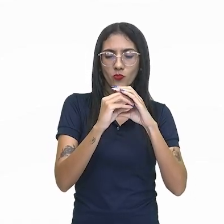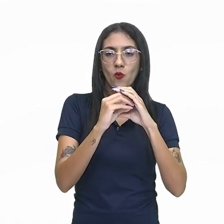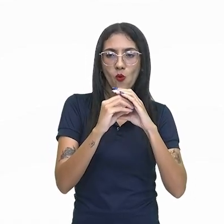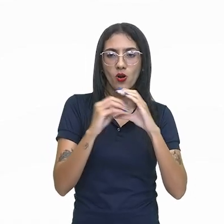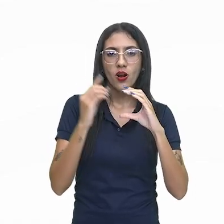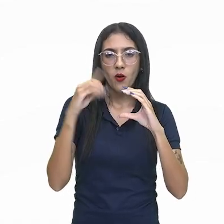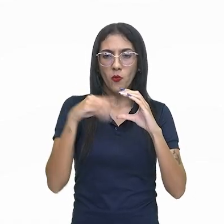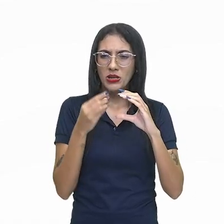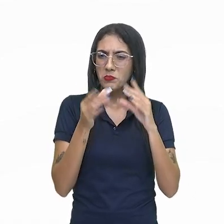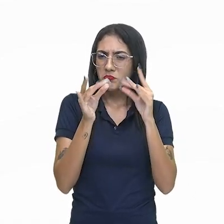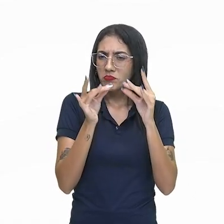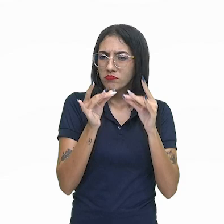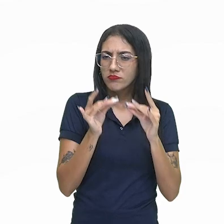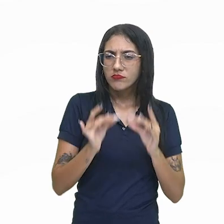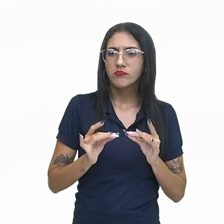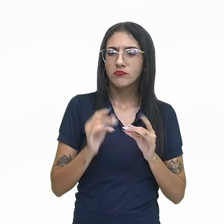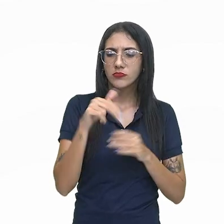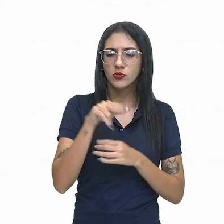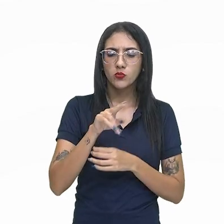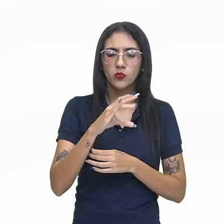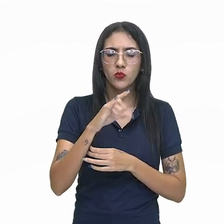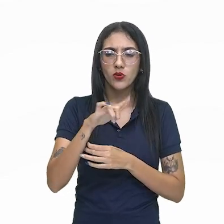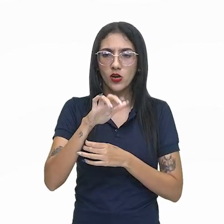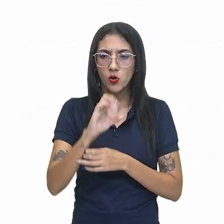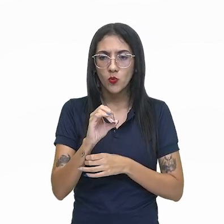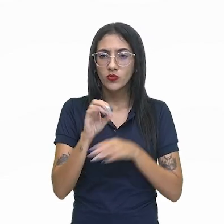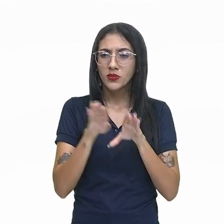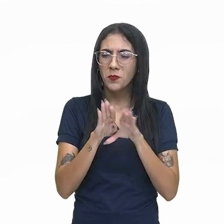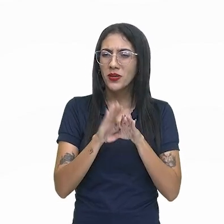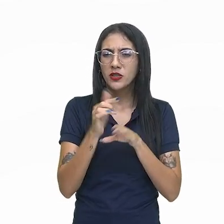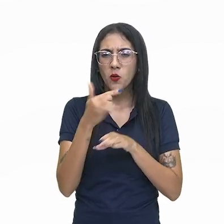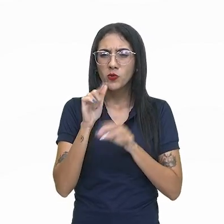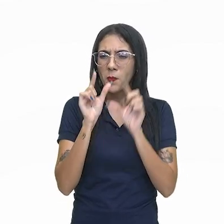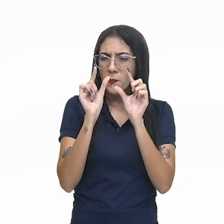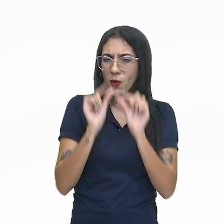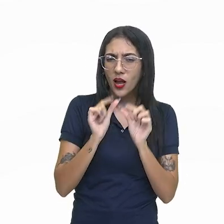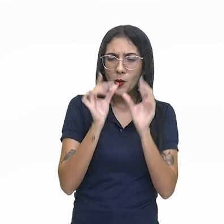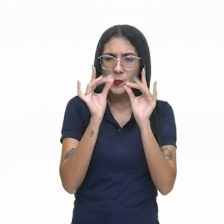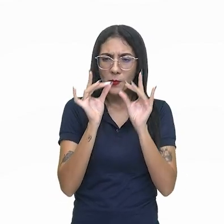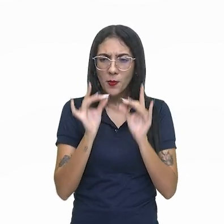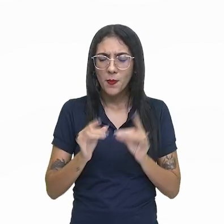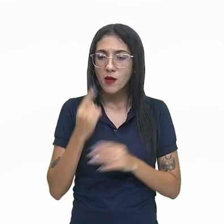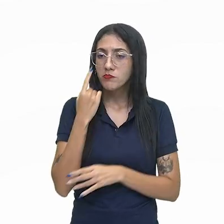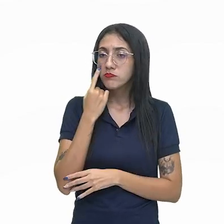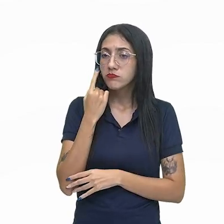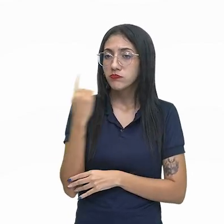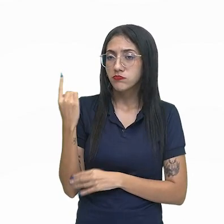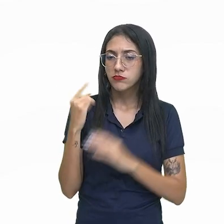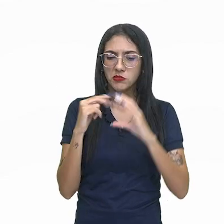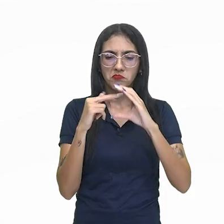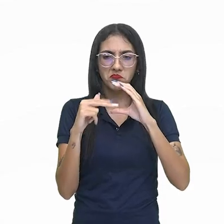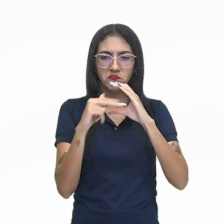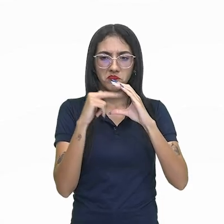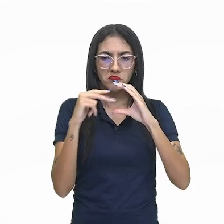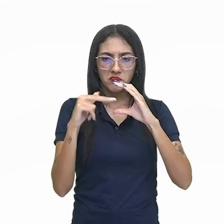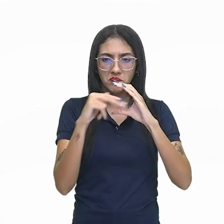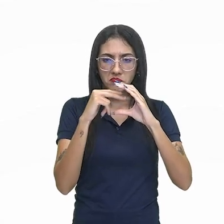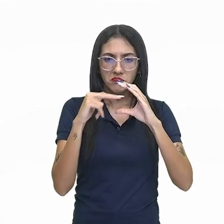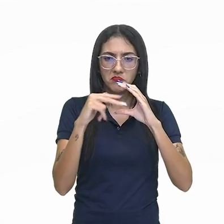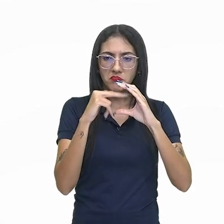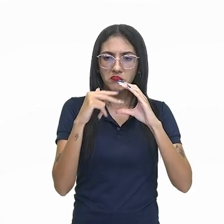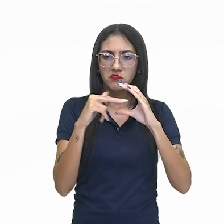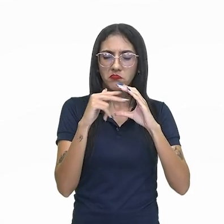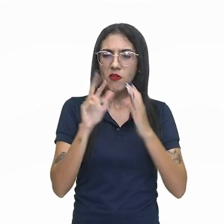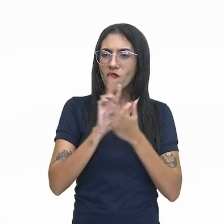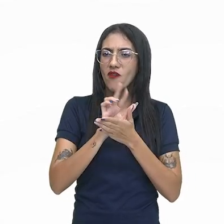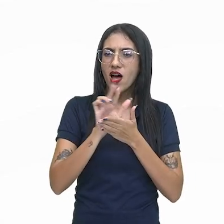célula animal. E tem também algumas estruturas pequenas, como vocês estão observando aí, com nomes bem peculiares, né? O complexo